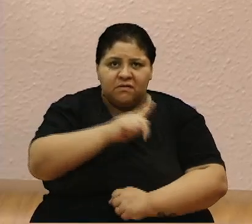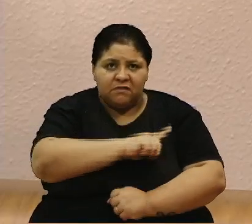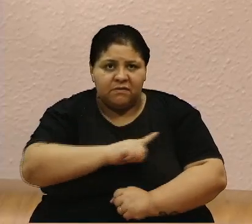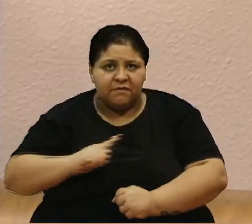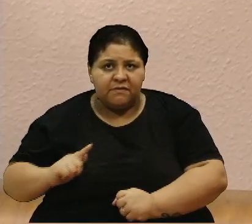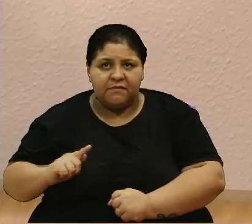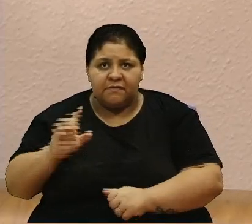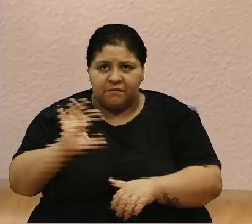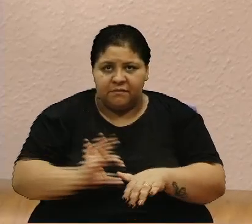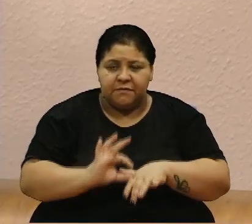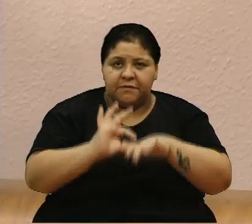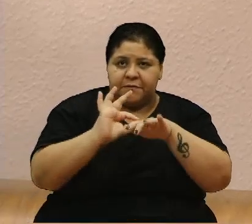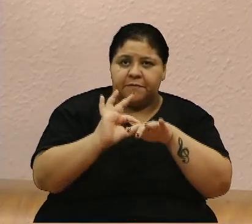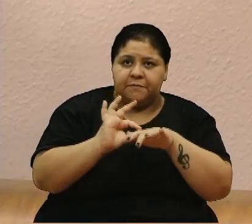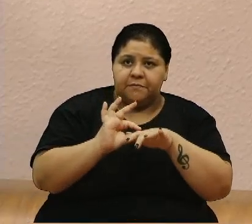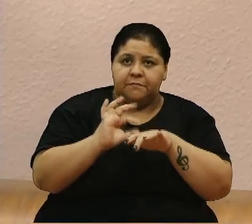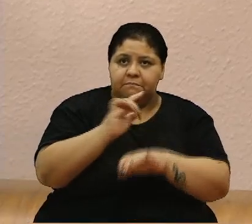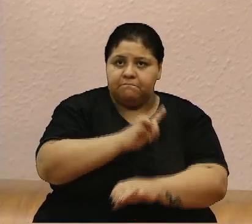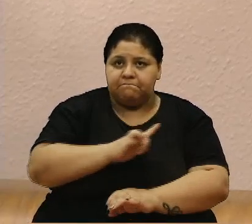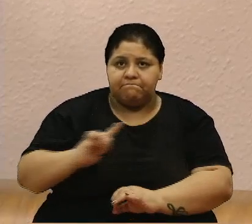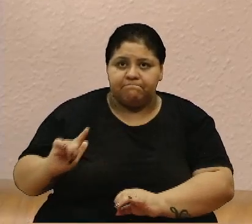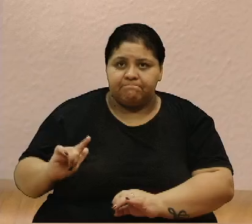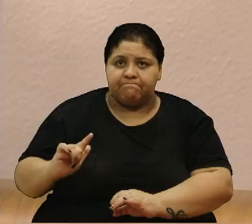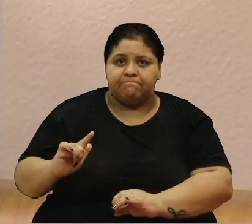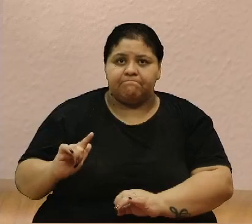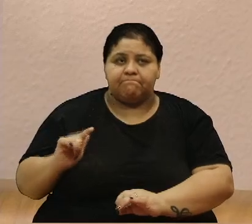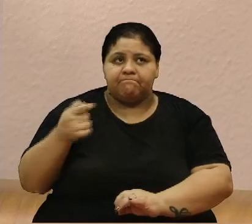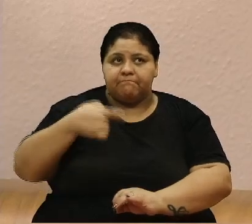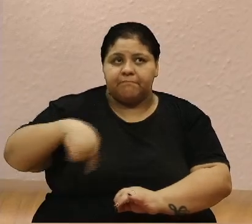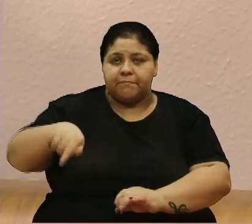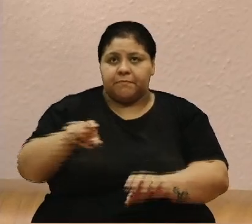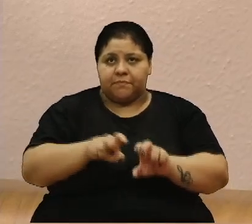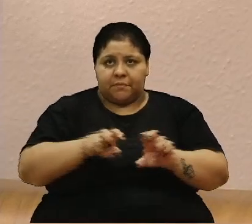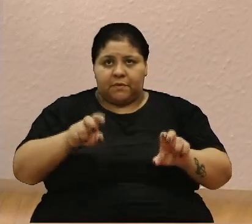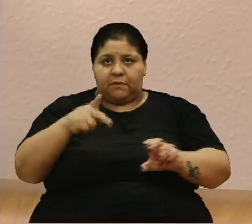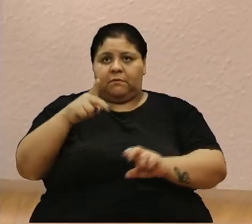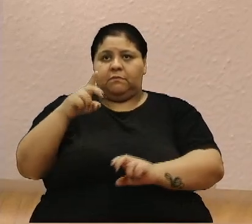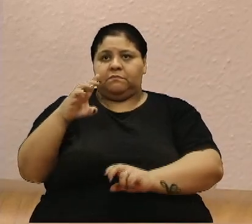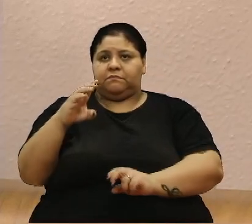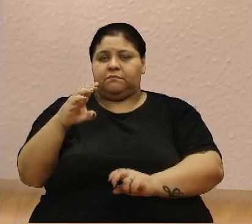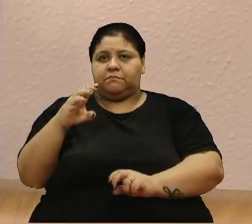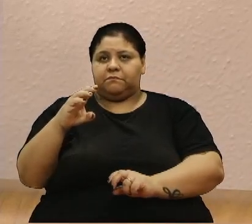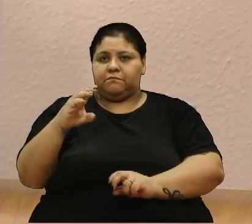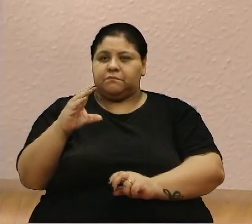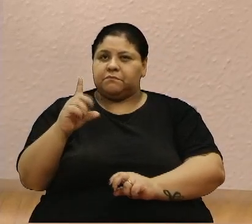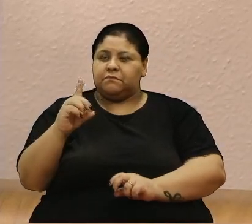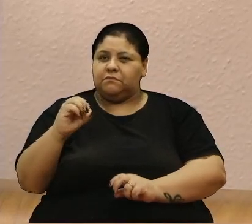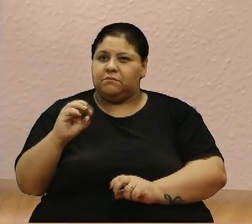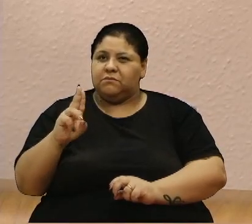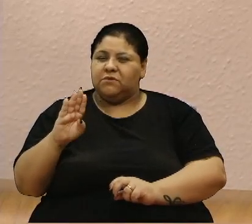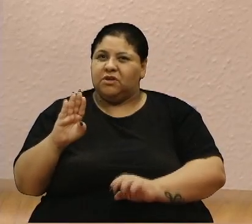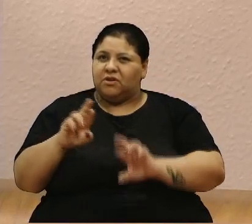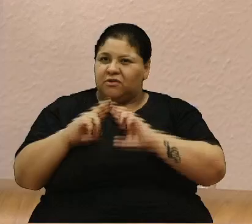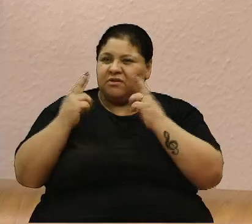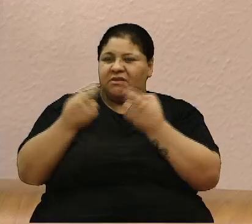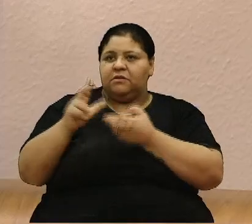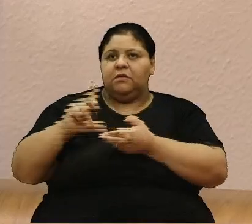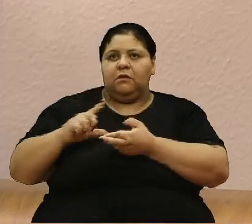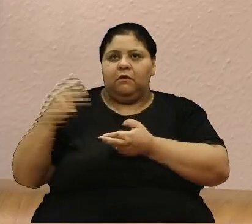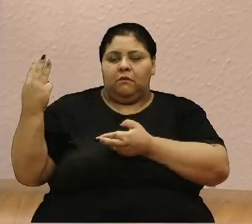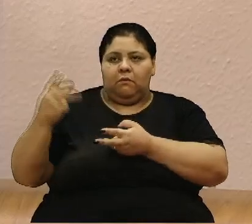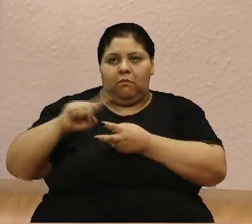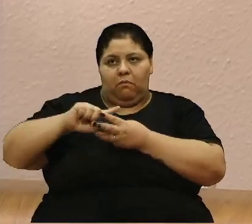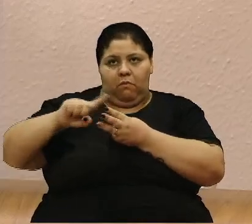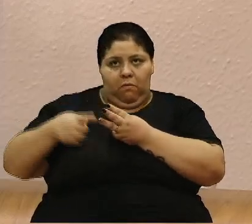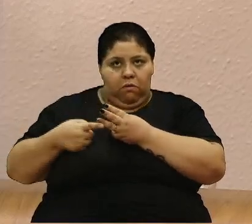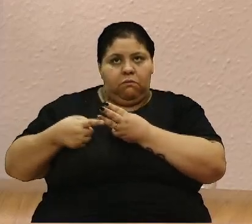é líder, né, desse governo. E aí, nós da bancada do PCdoB ontem reunimos e discutimos que nós tivemos 3 questões que